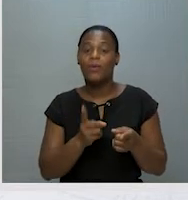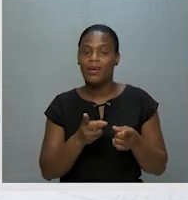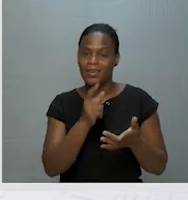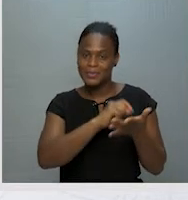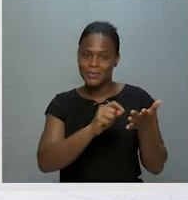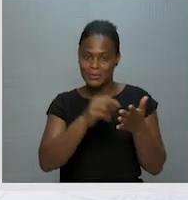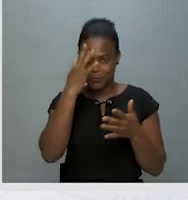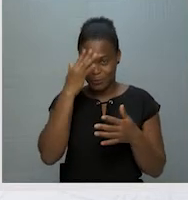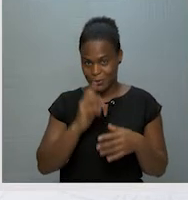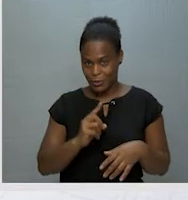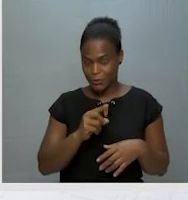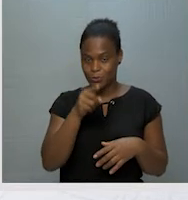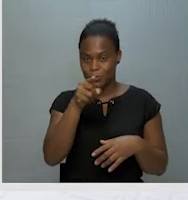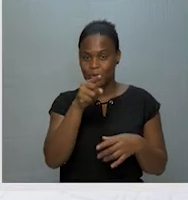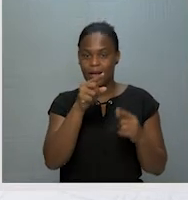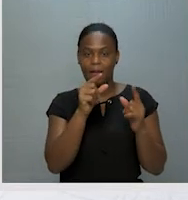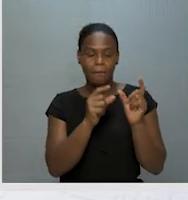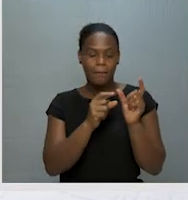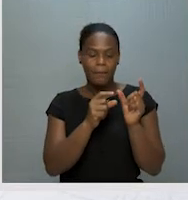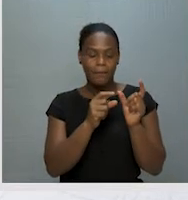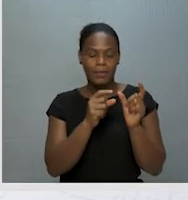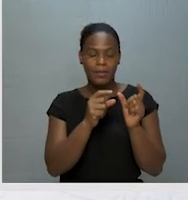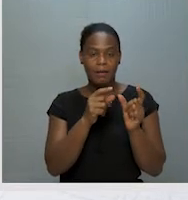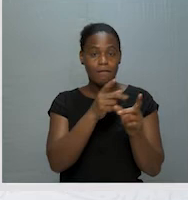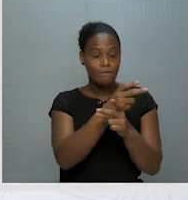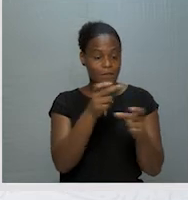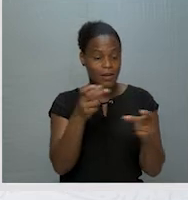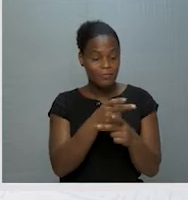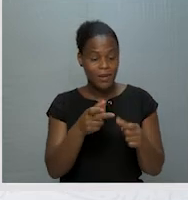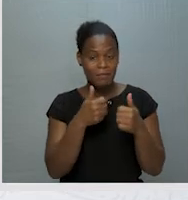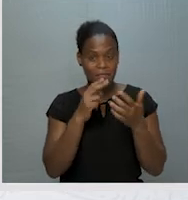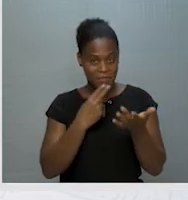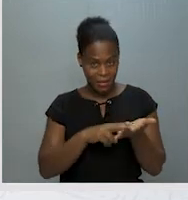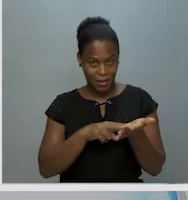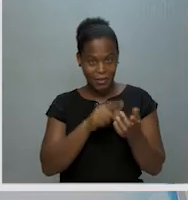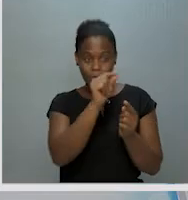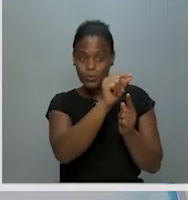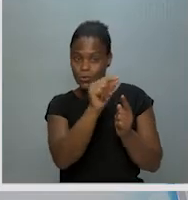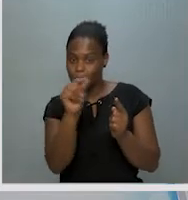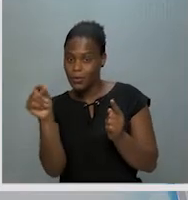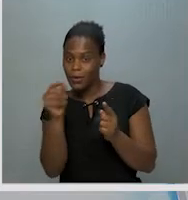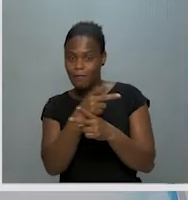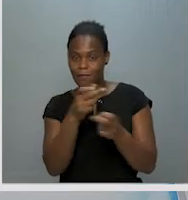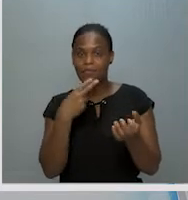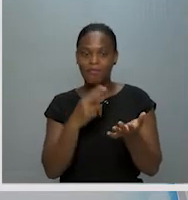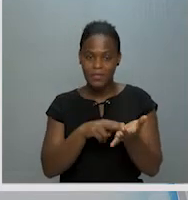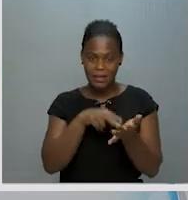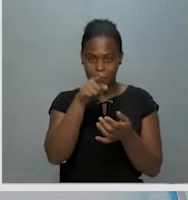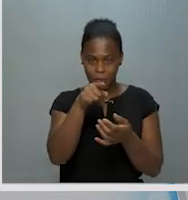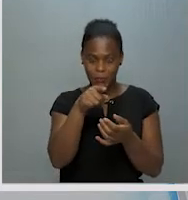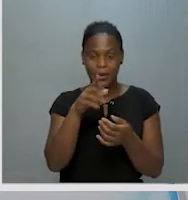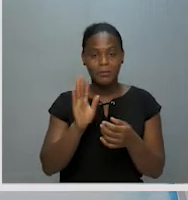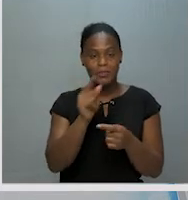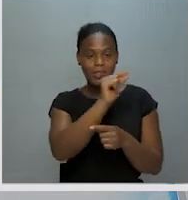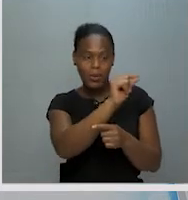No exercício 6, vocês vão sublinhar as afirmações verdadeiras. Aquelas que são verdadeiras, vocês vão